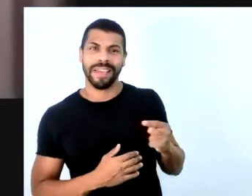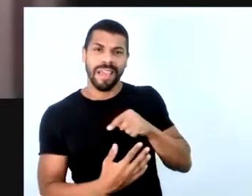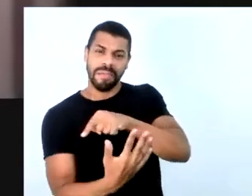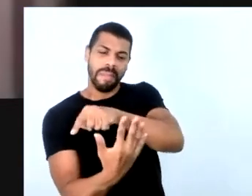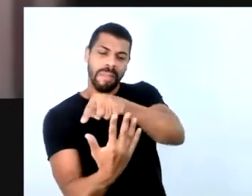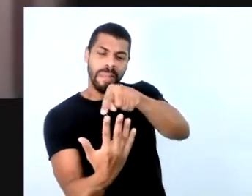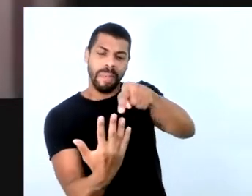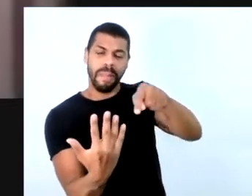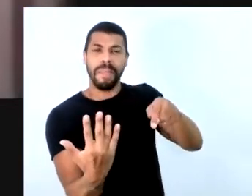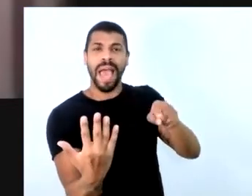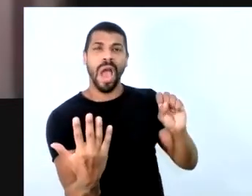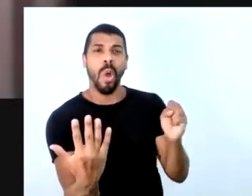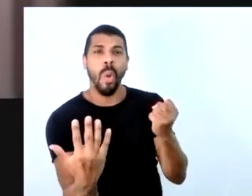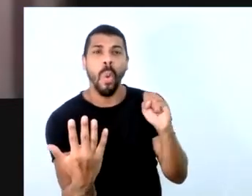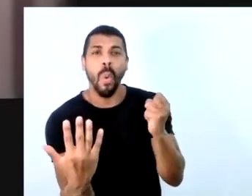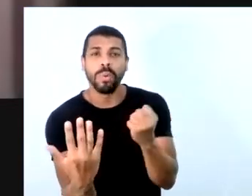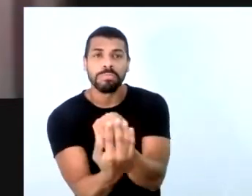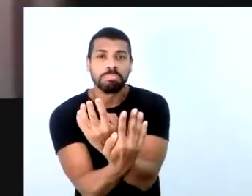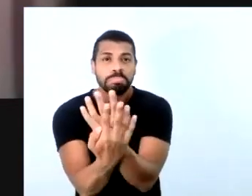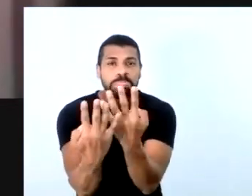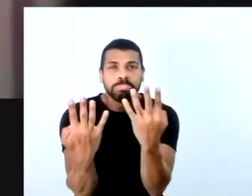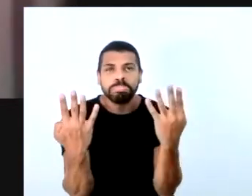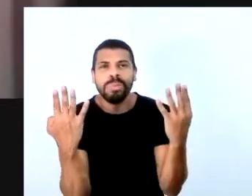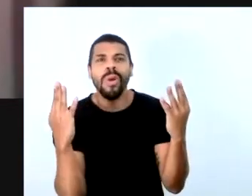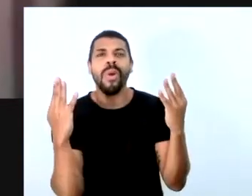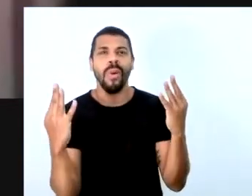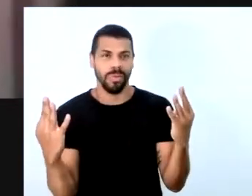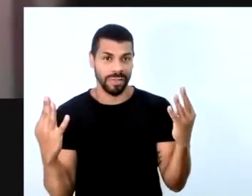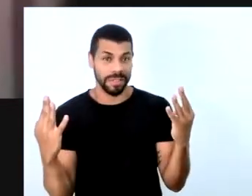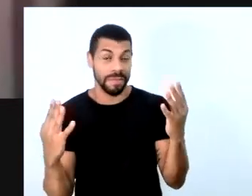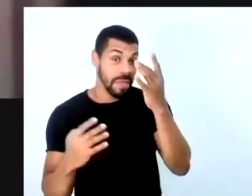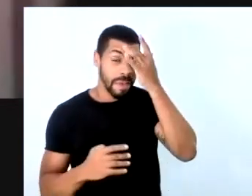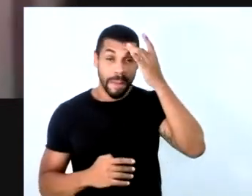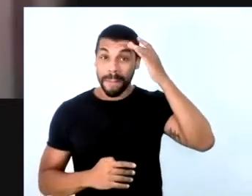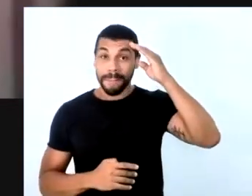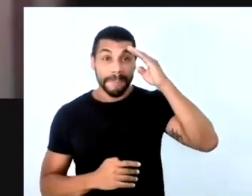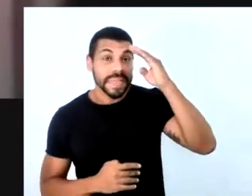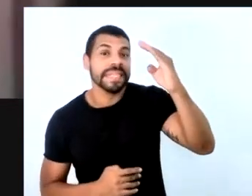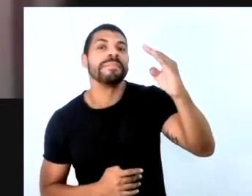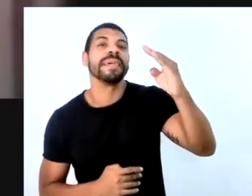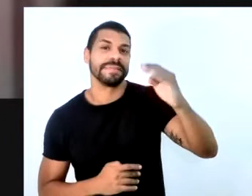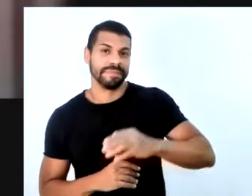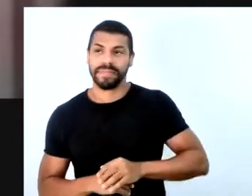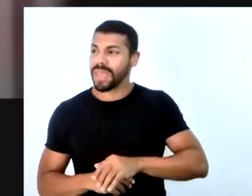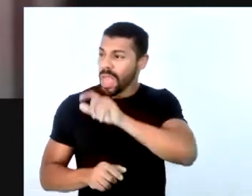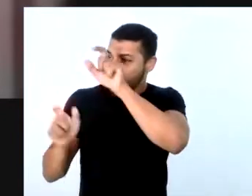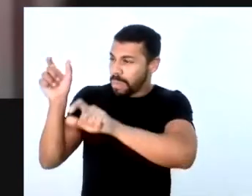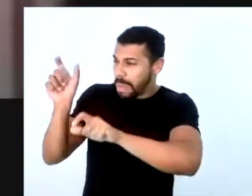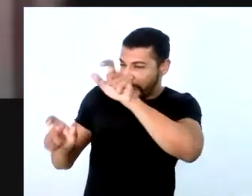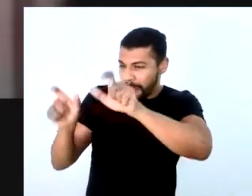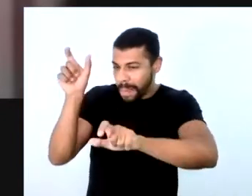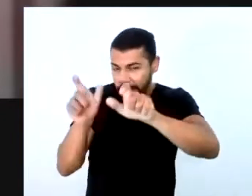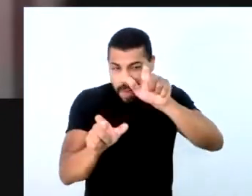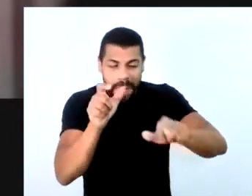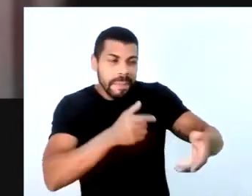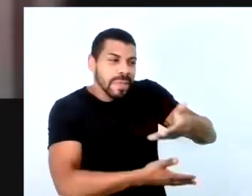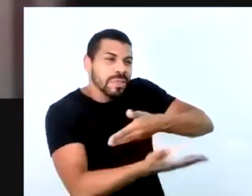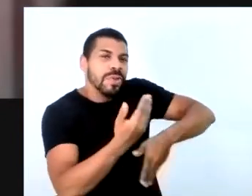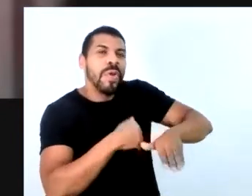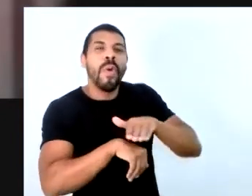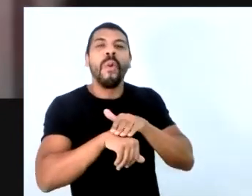estava, embora estivesse isolada, eu estava cercada de 8 personagens, né? Os personagens principais, que são os 10 personagens